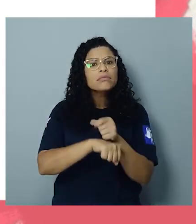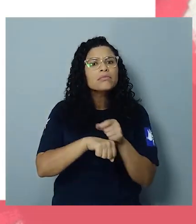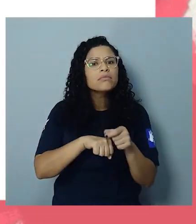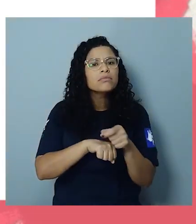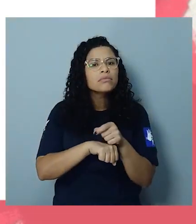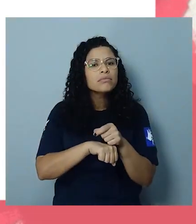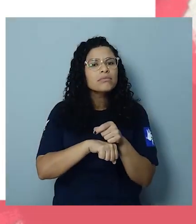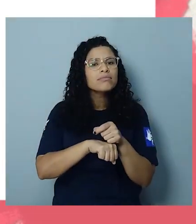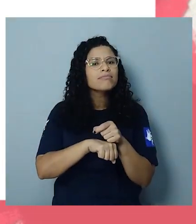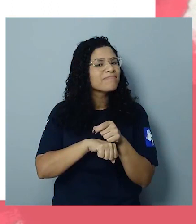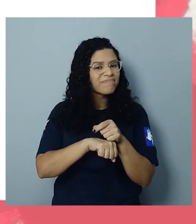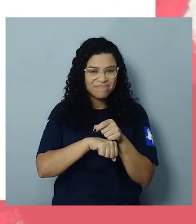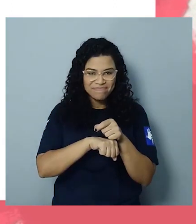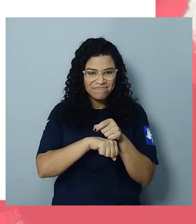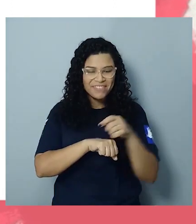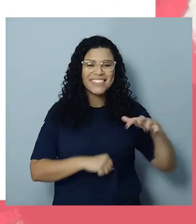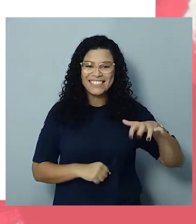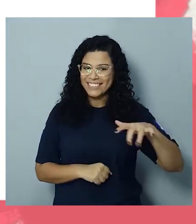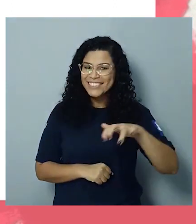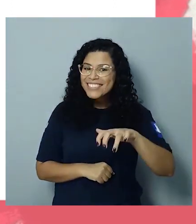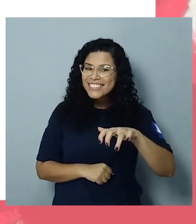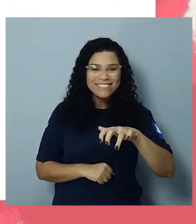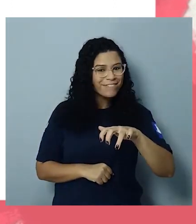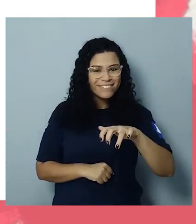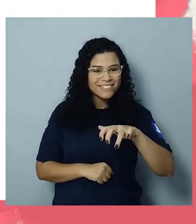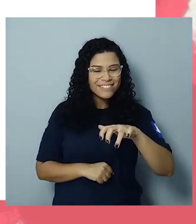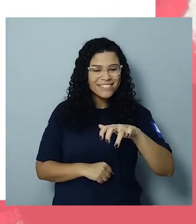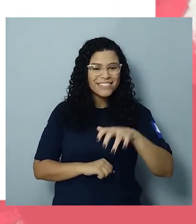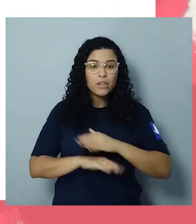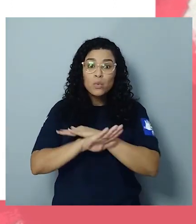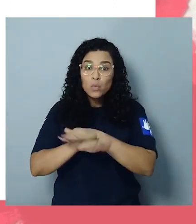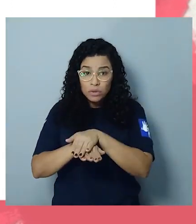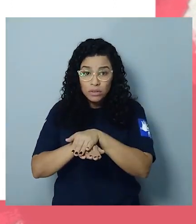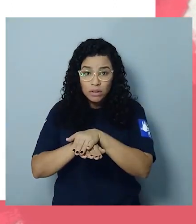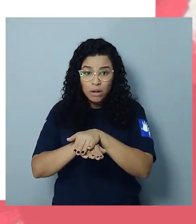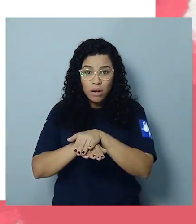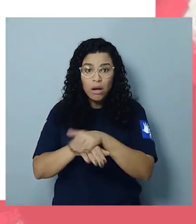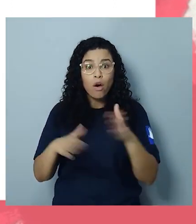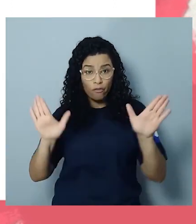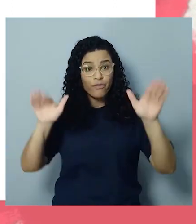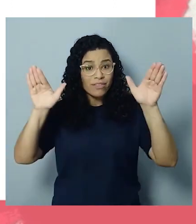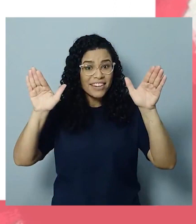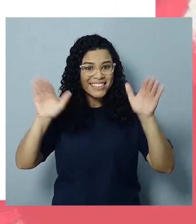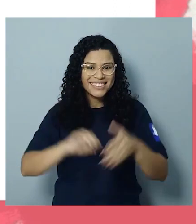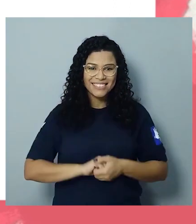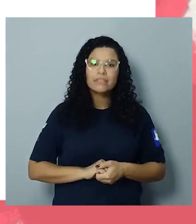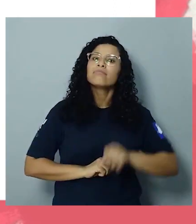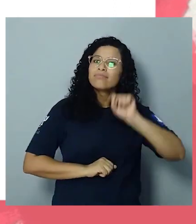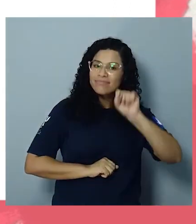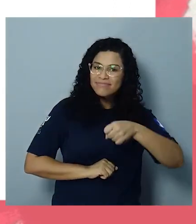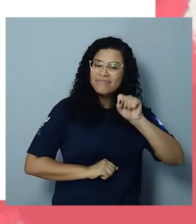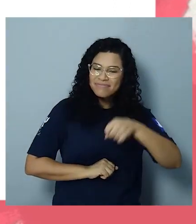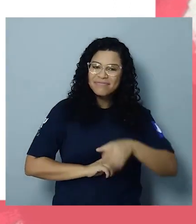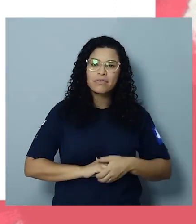formiga i i a aranha EA joaninha joaninha voa eu